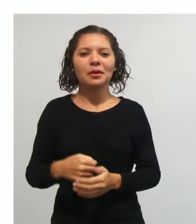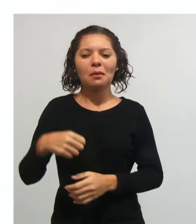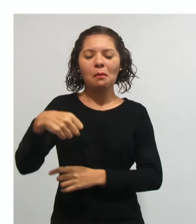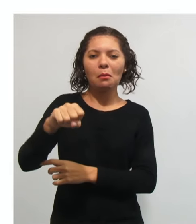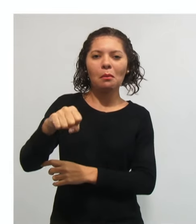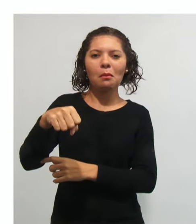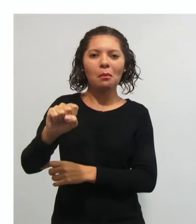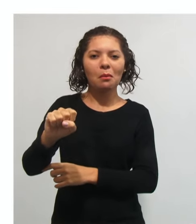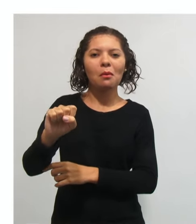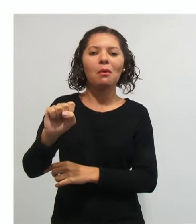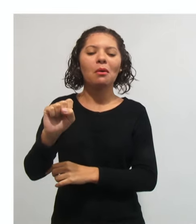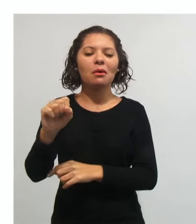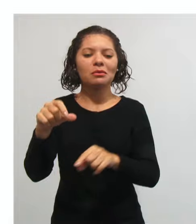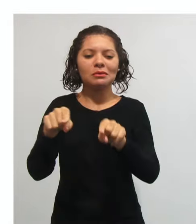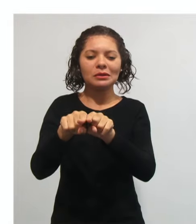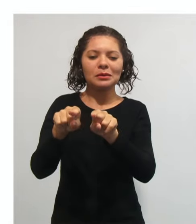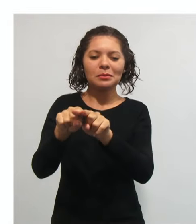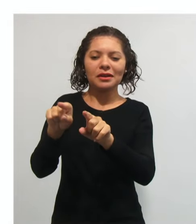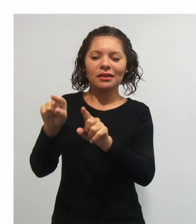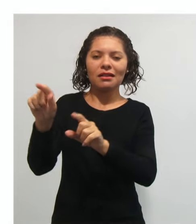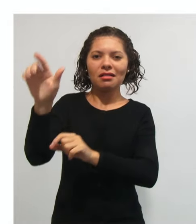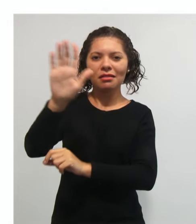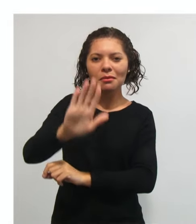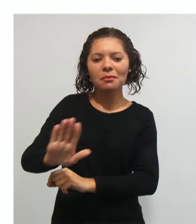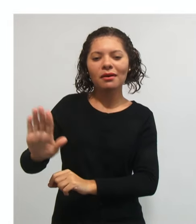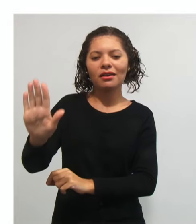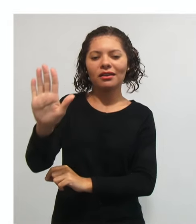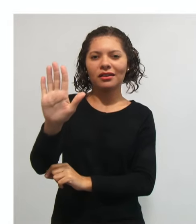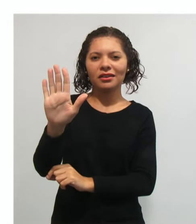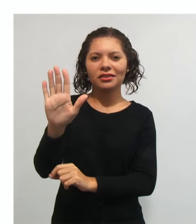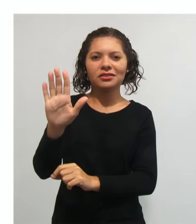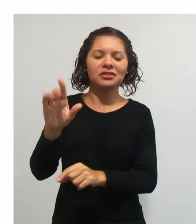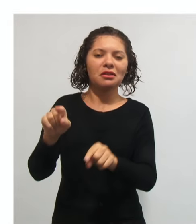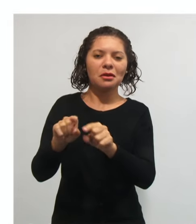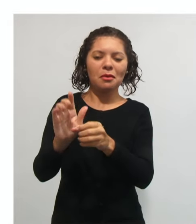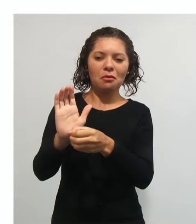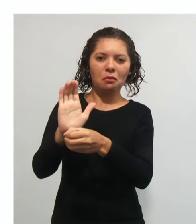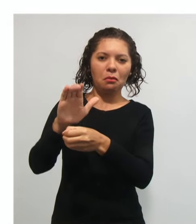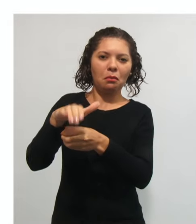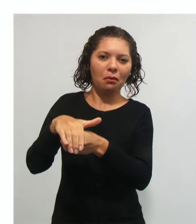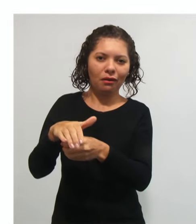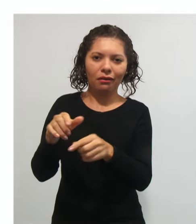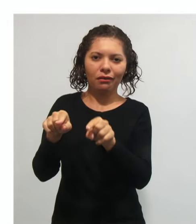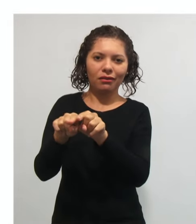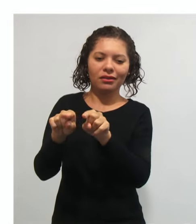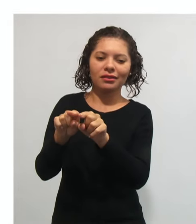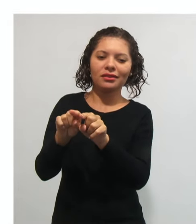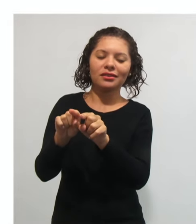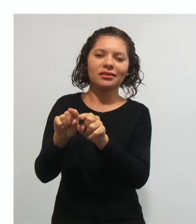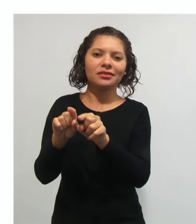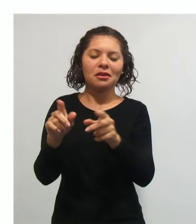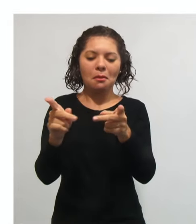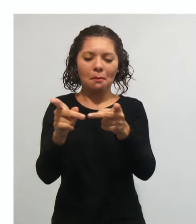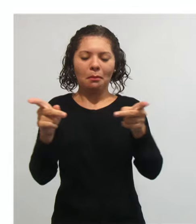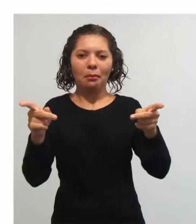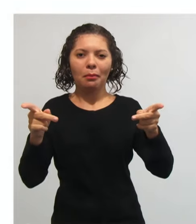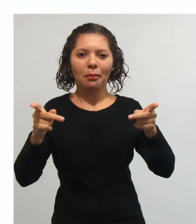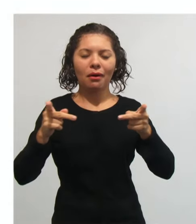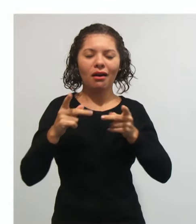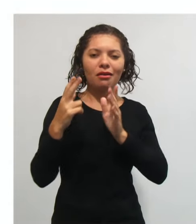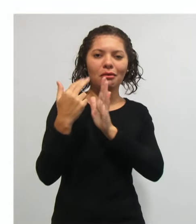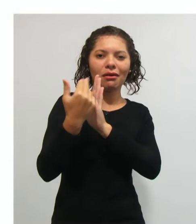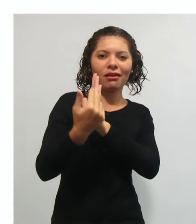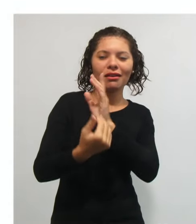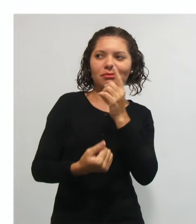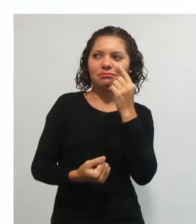guidão uma parte aí é da caixa do vaso sanitário aqui a gente já tem pratos né E